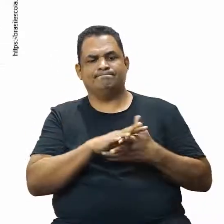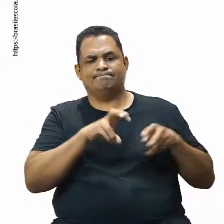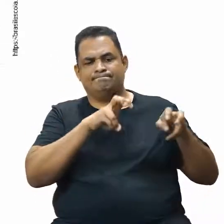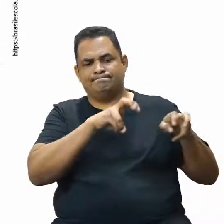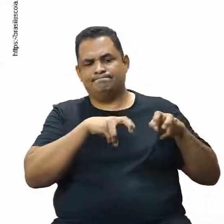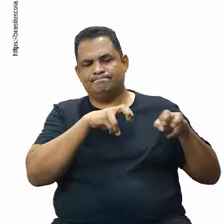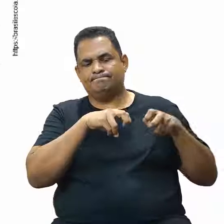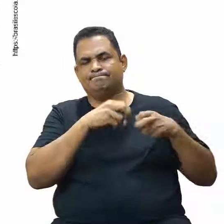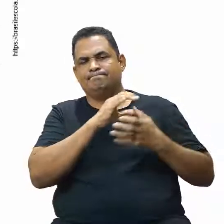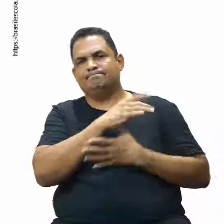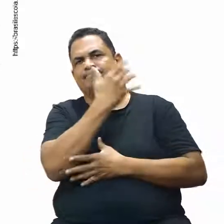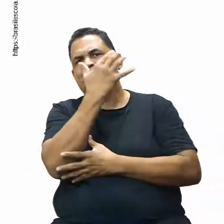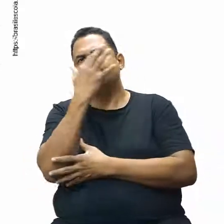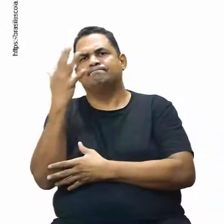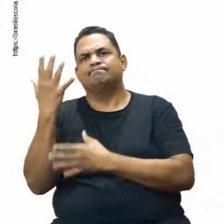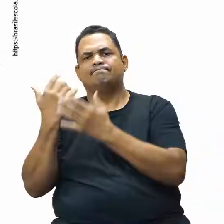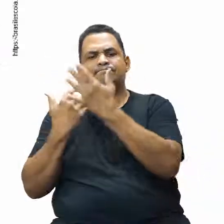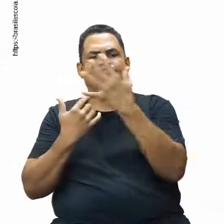agroflorestal,